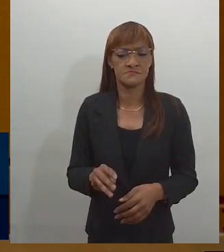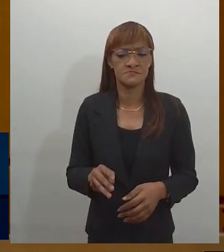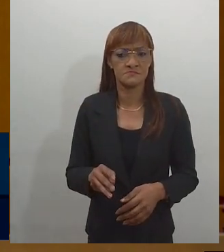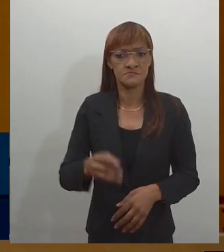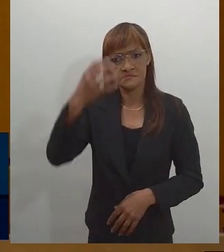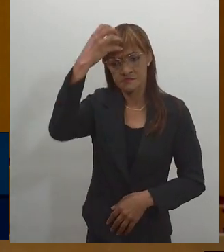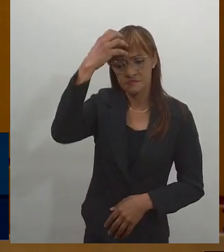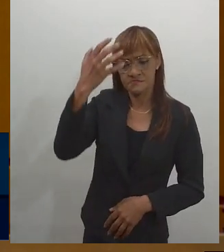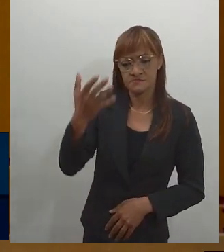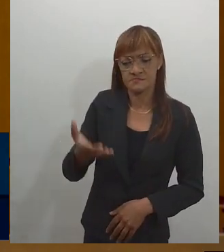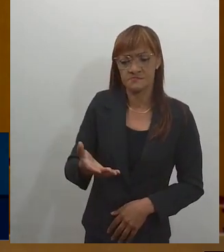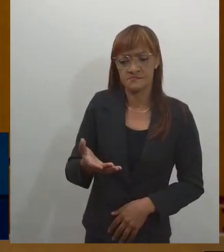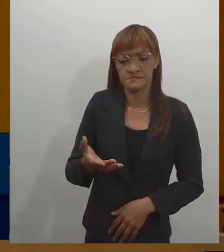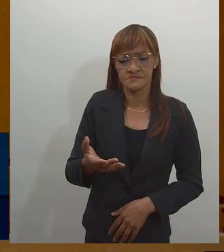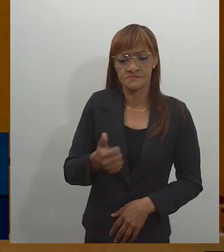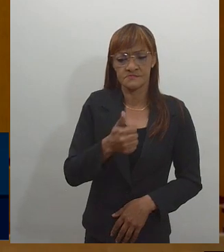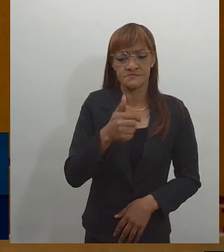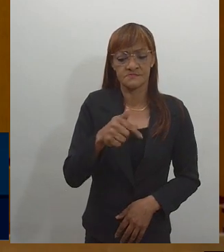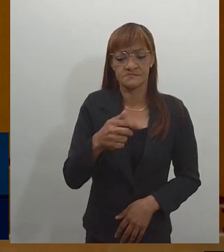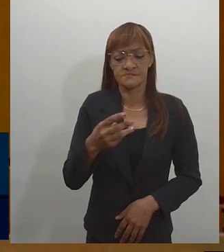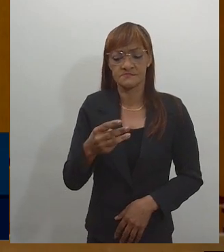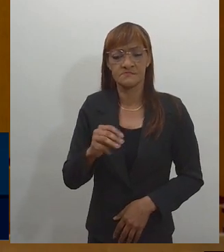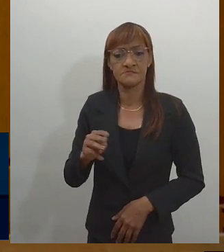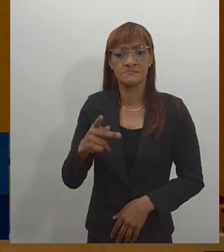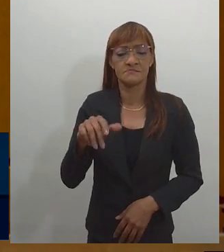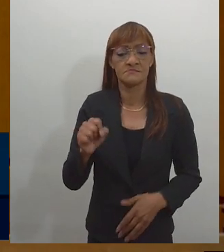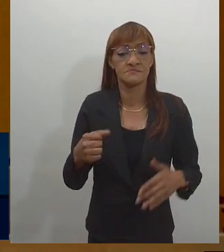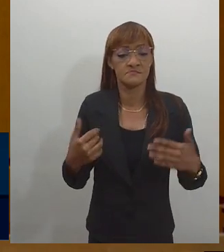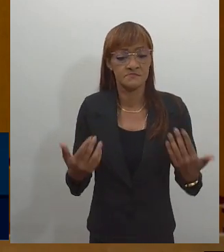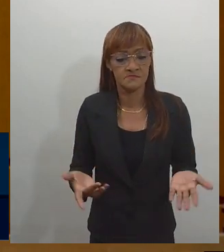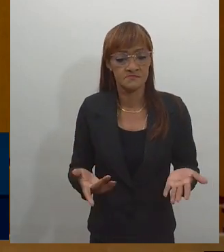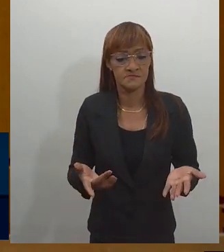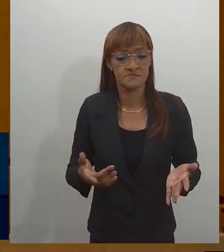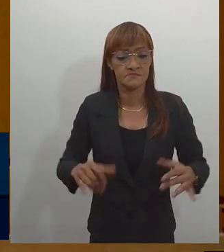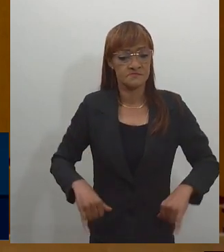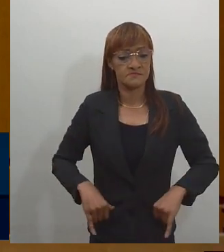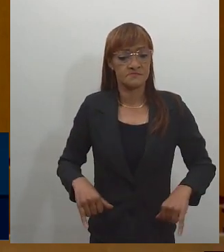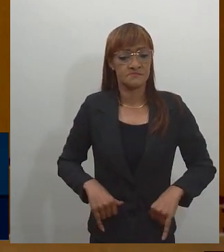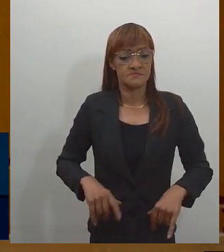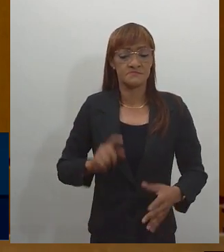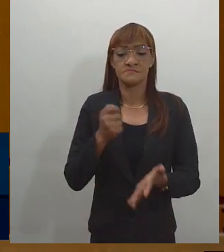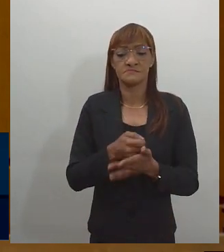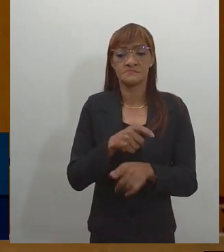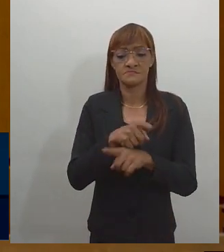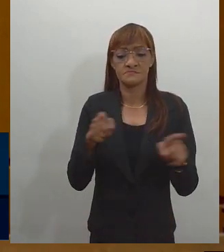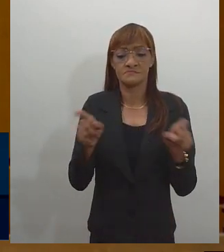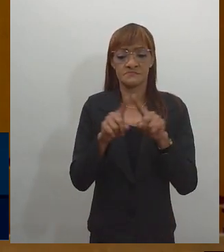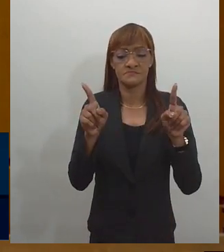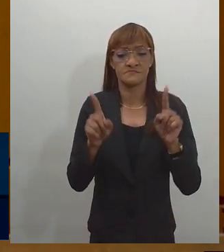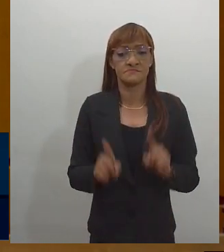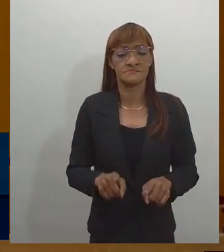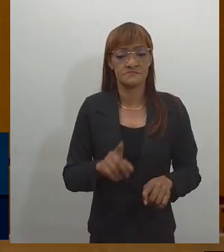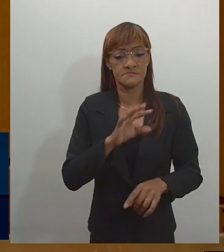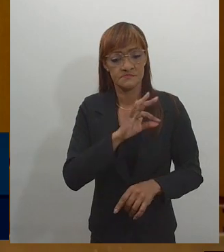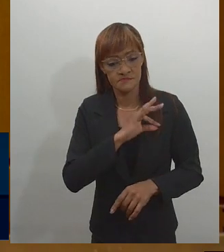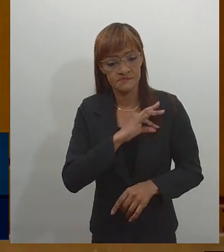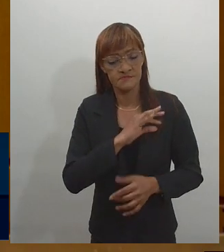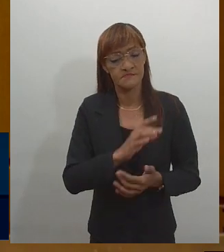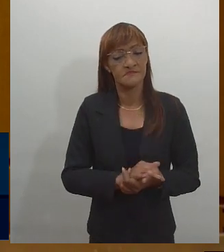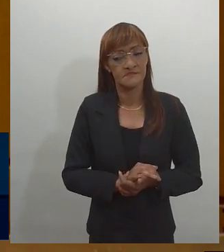no IPS, e quem vai pagar e quem está pagando a conta é o servidor, é o policial, é todos que fazem